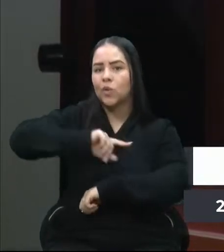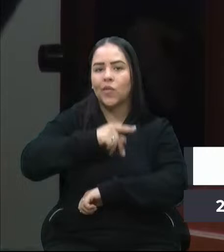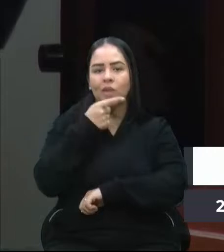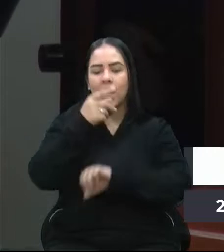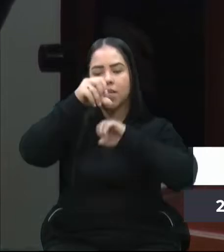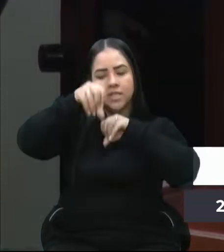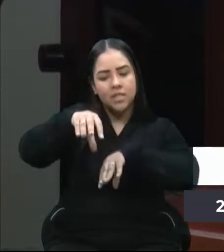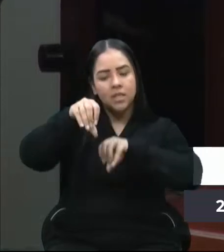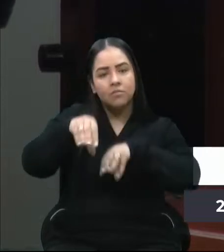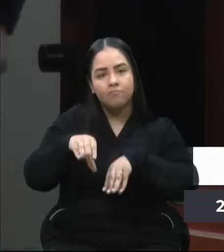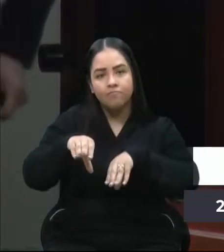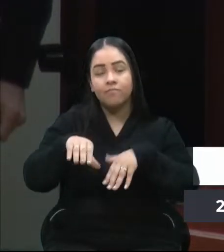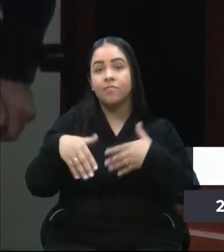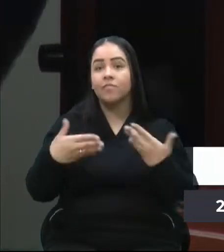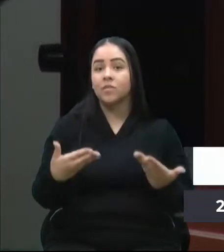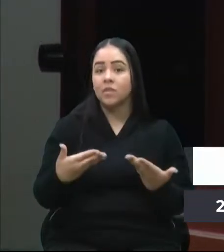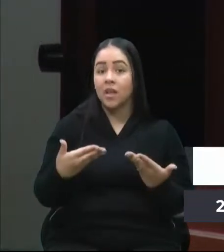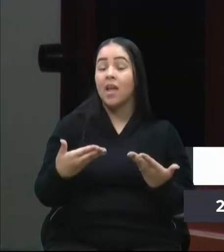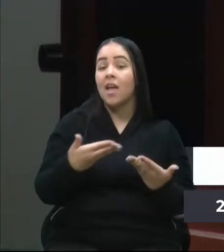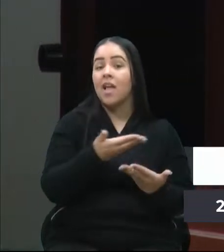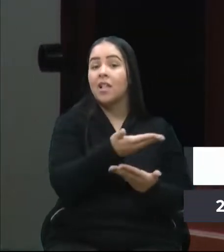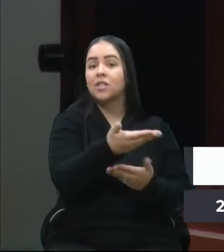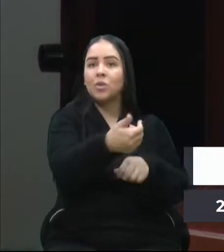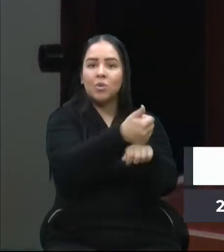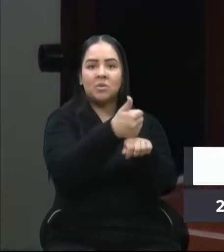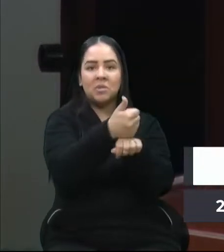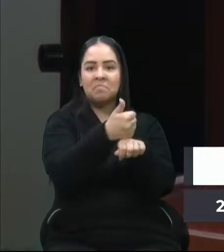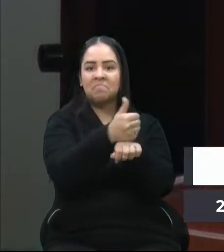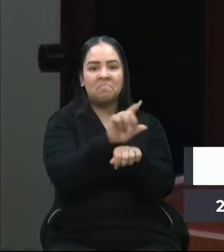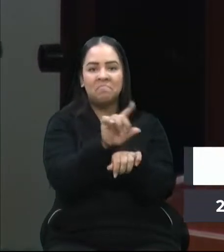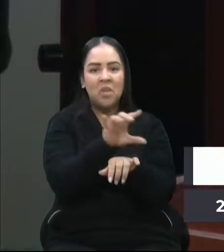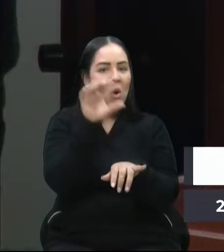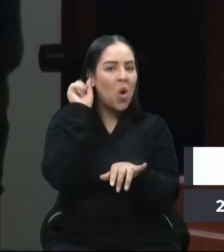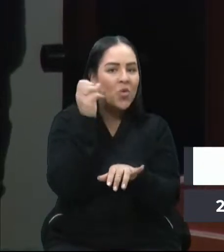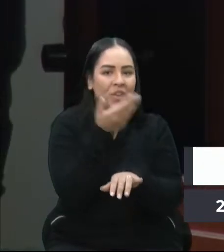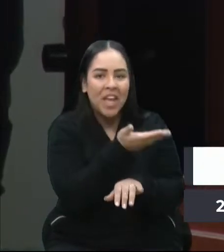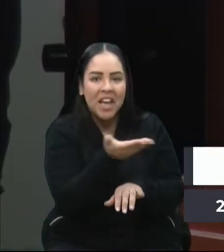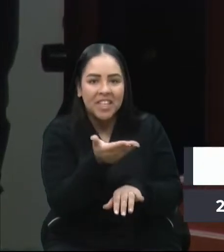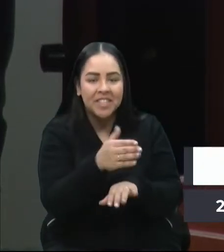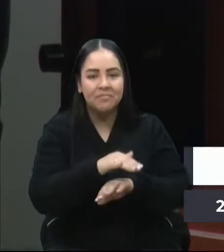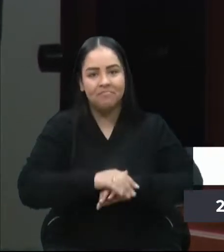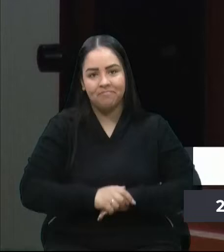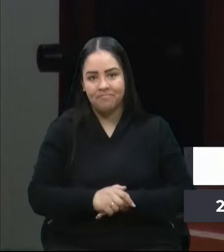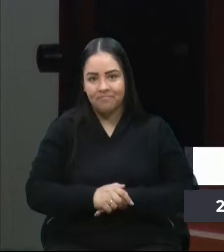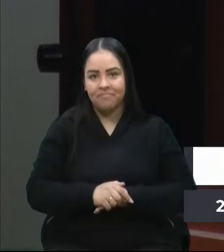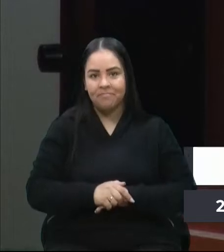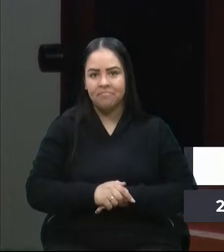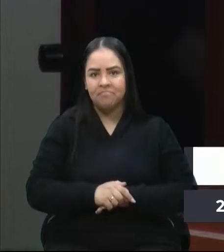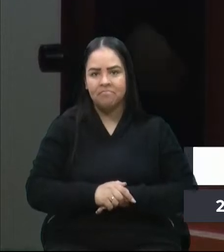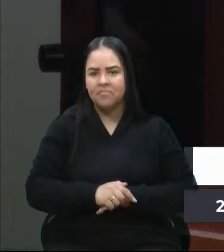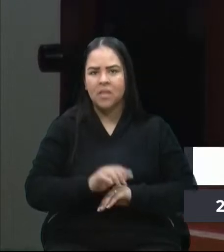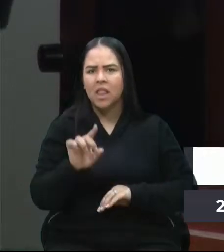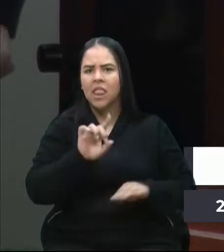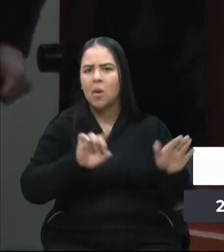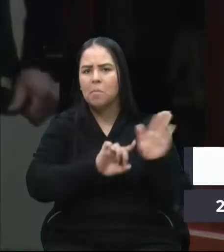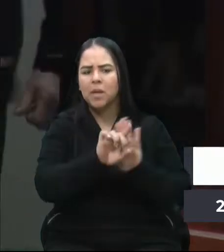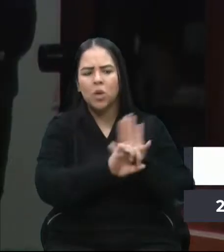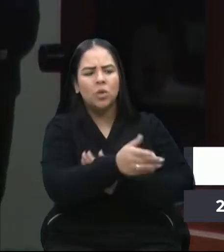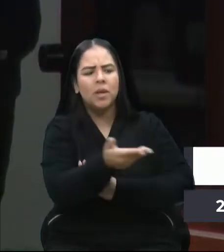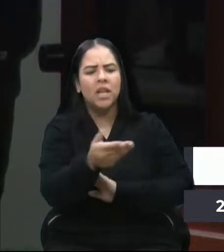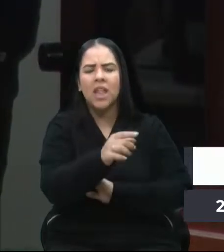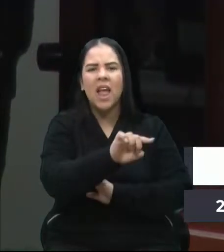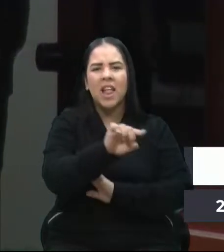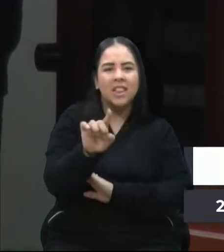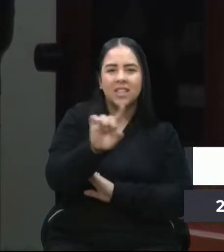educação, os profissionais da educação não são escutados, não são questionados, não